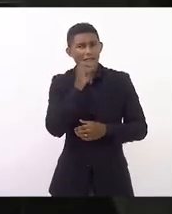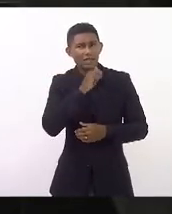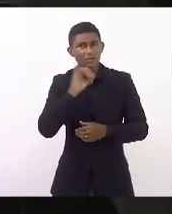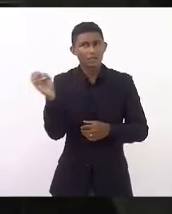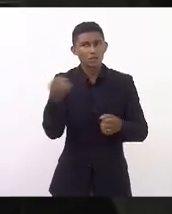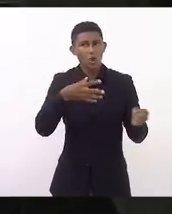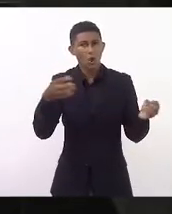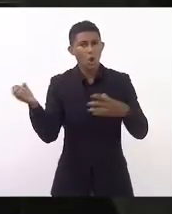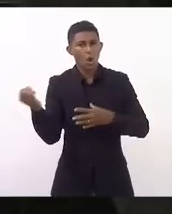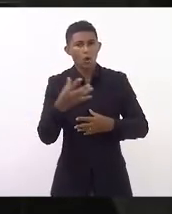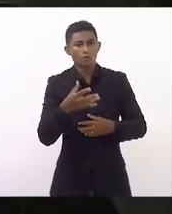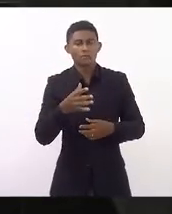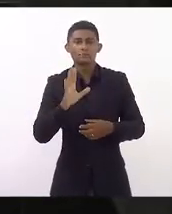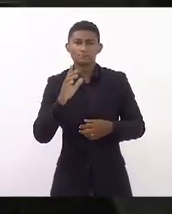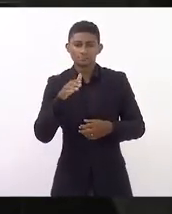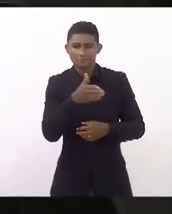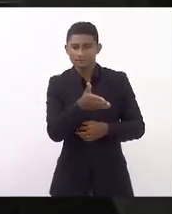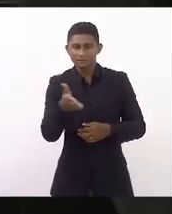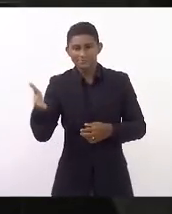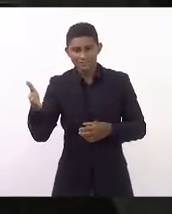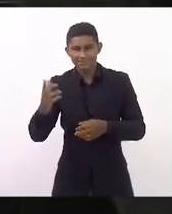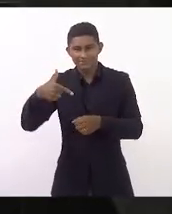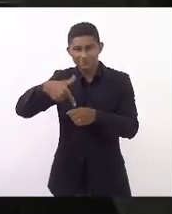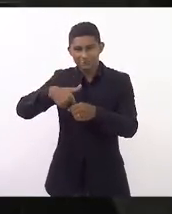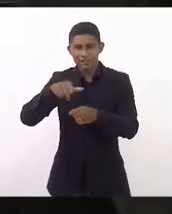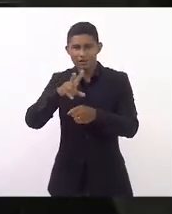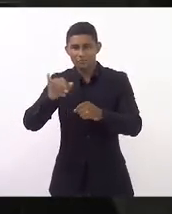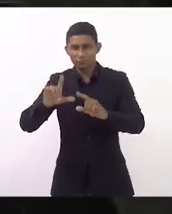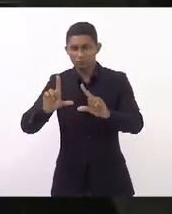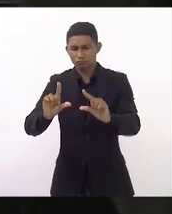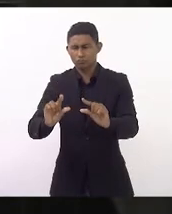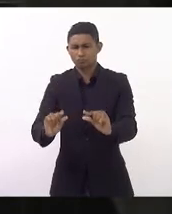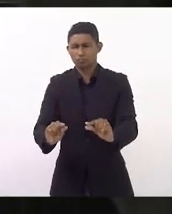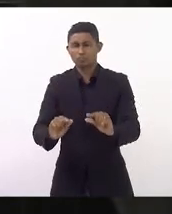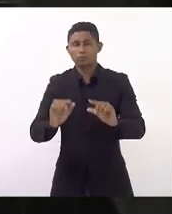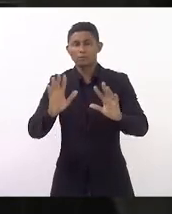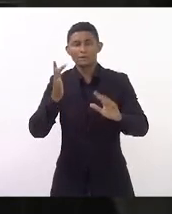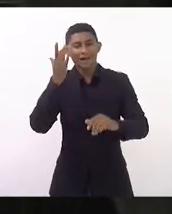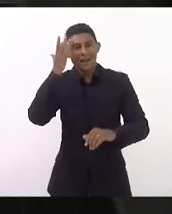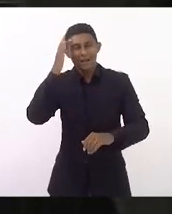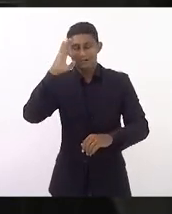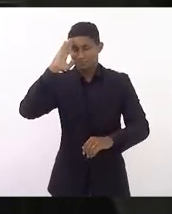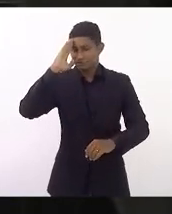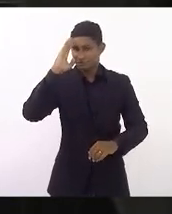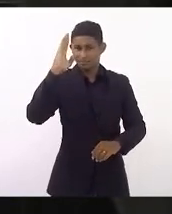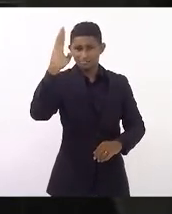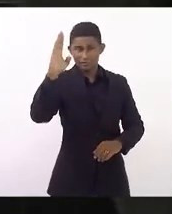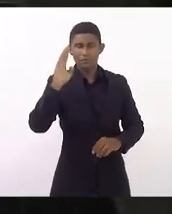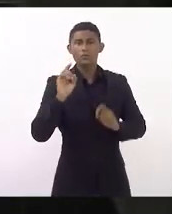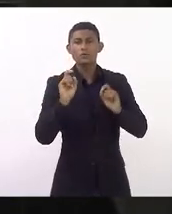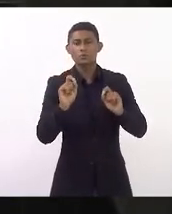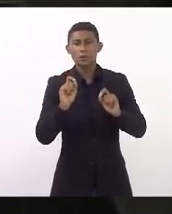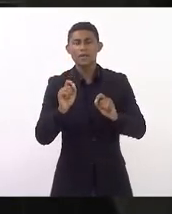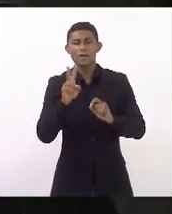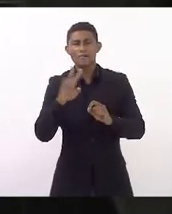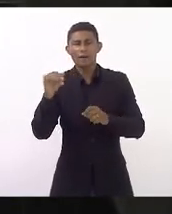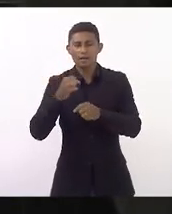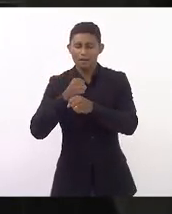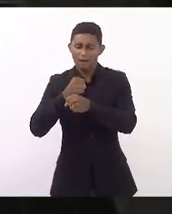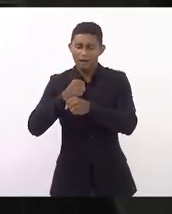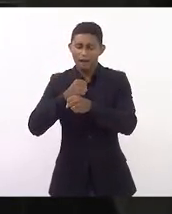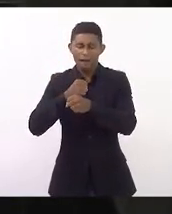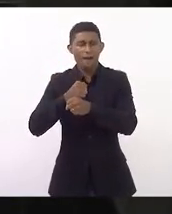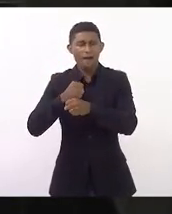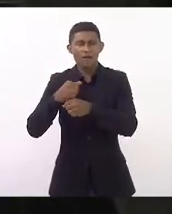da finitude dessa riqueza, é claro que o trunfo mais duradouro, o trunfo mais longevo, o trunfo que não terá